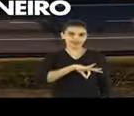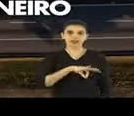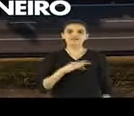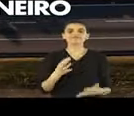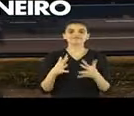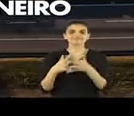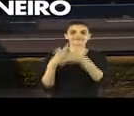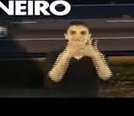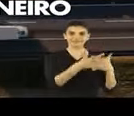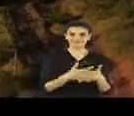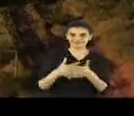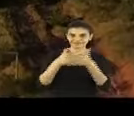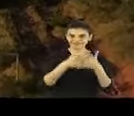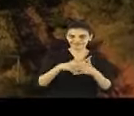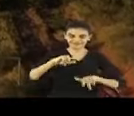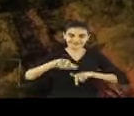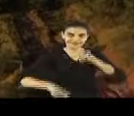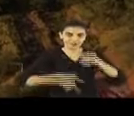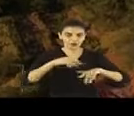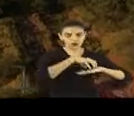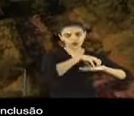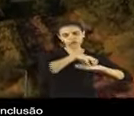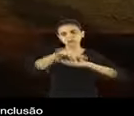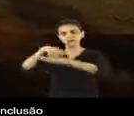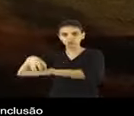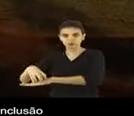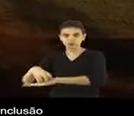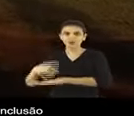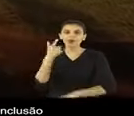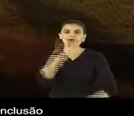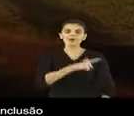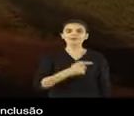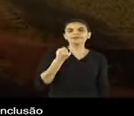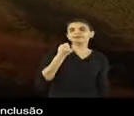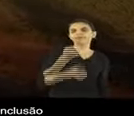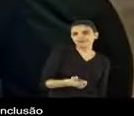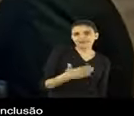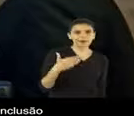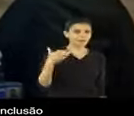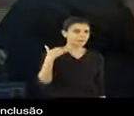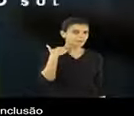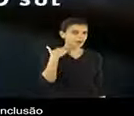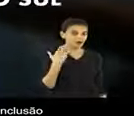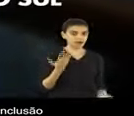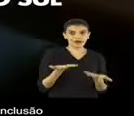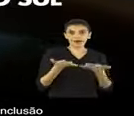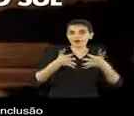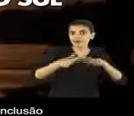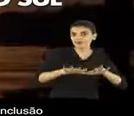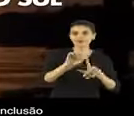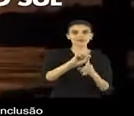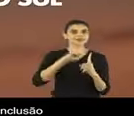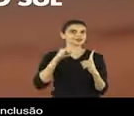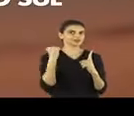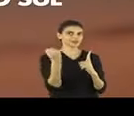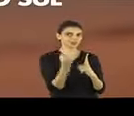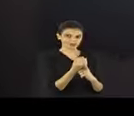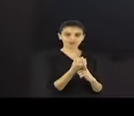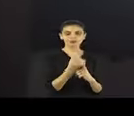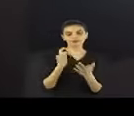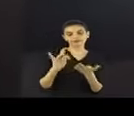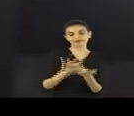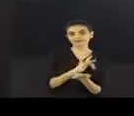caminhoneiro antes mesmo de colocar a carga para rodar. O banco que realizou, com rapidez e inovação, a maior operação de